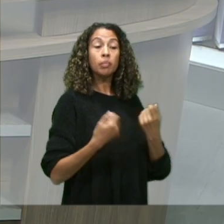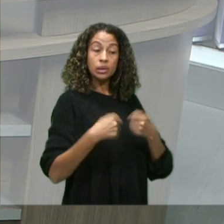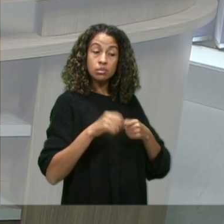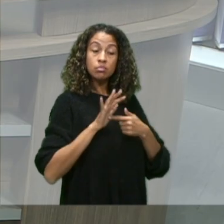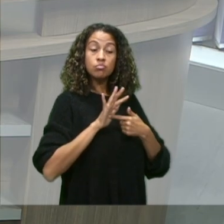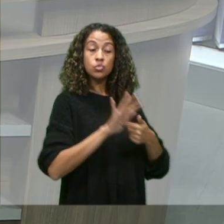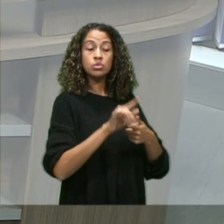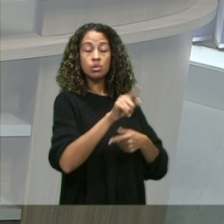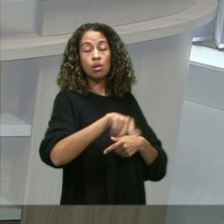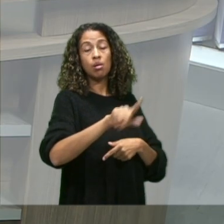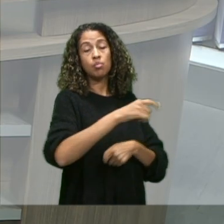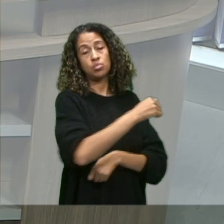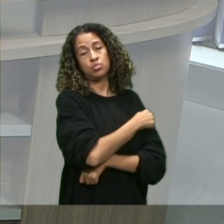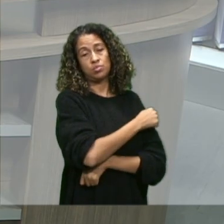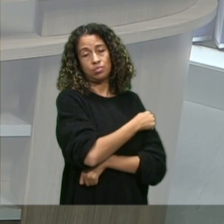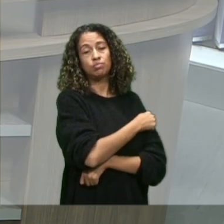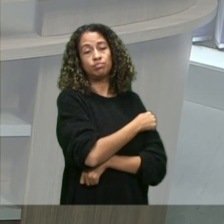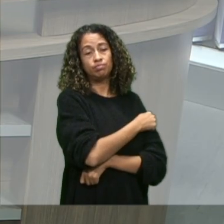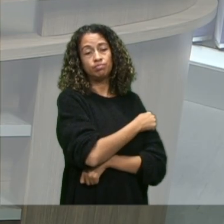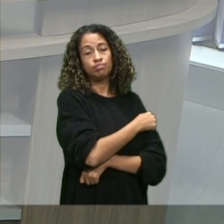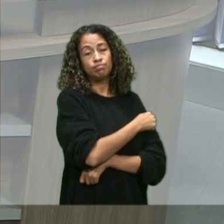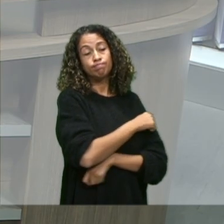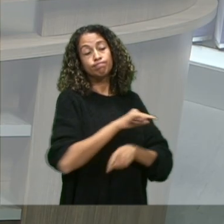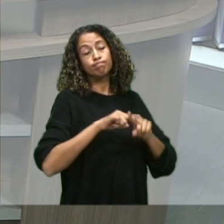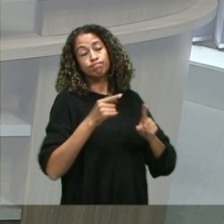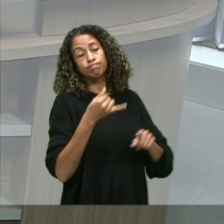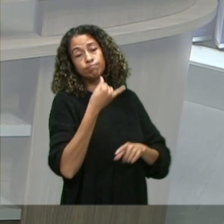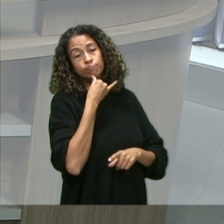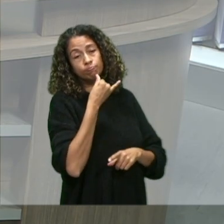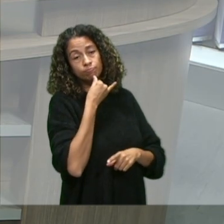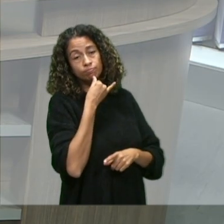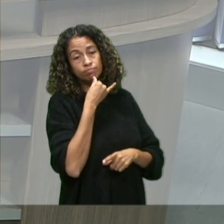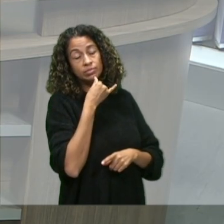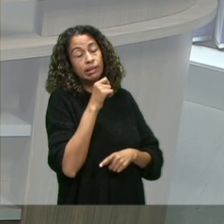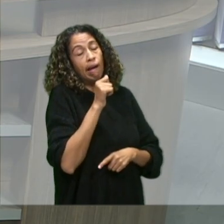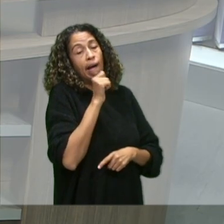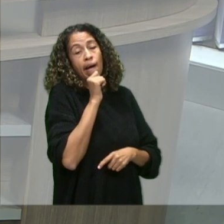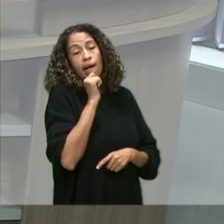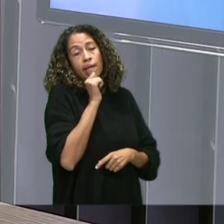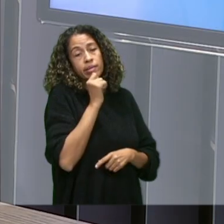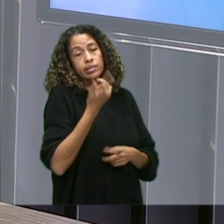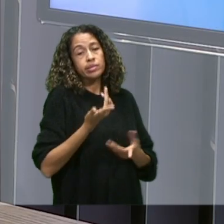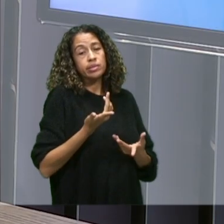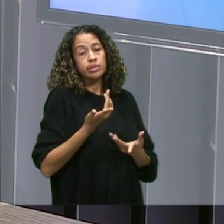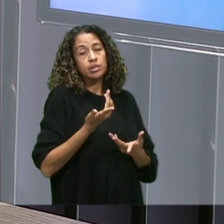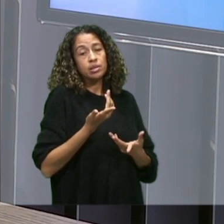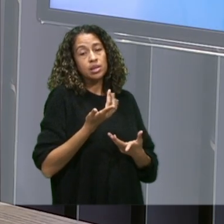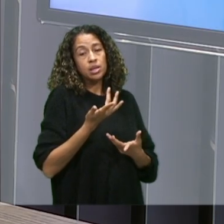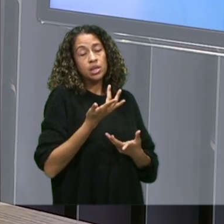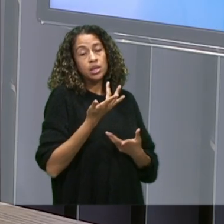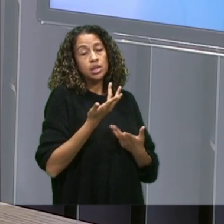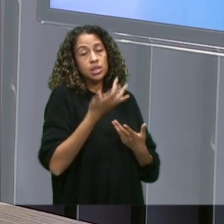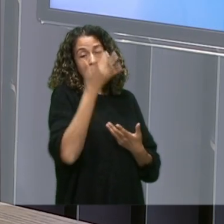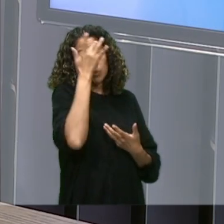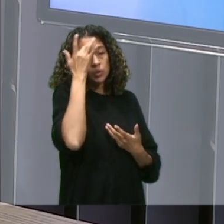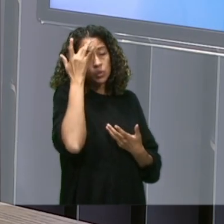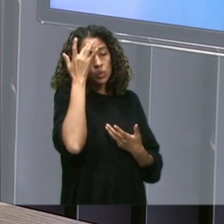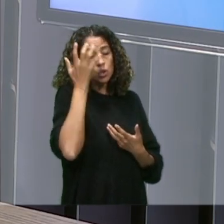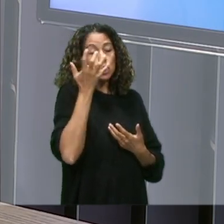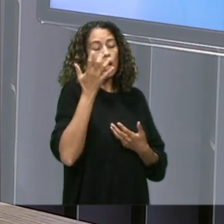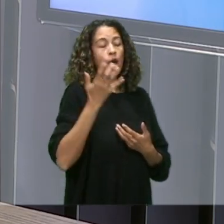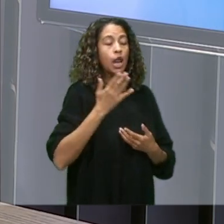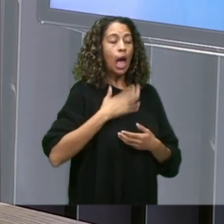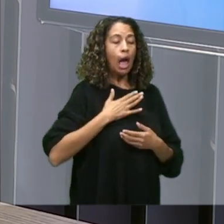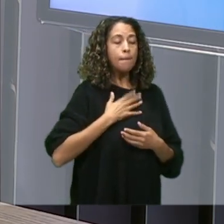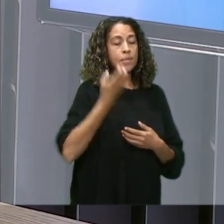as crianças, né? E, infelizmente, a gente está num mundo meio... Às vezes as pessoas só querem mostrar o seu lado e